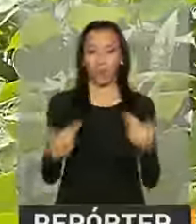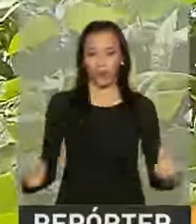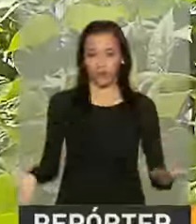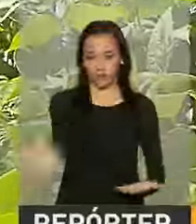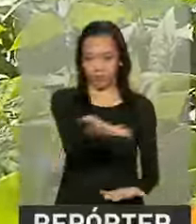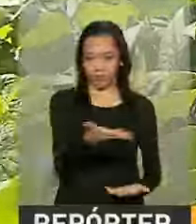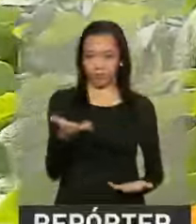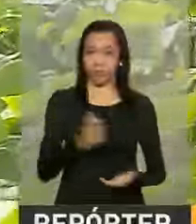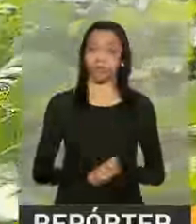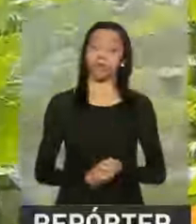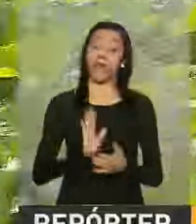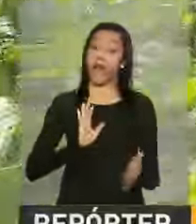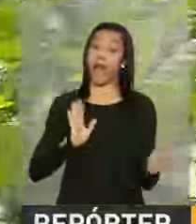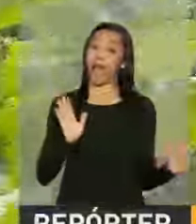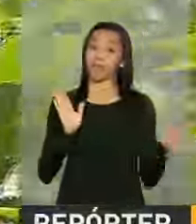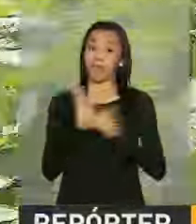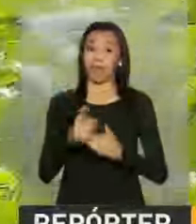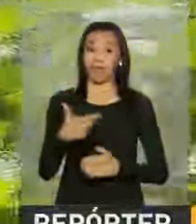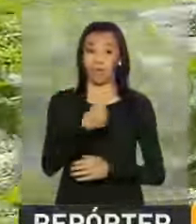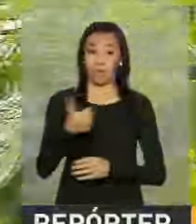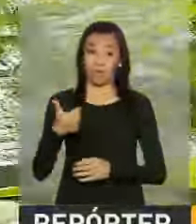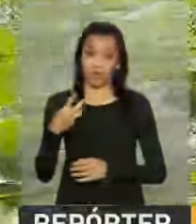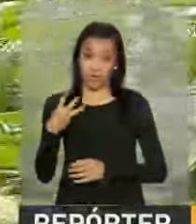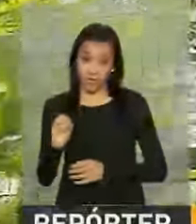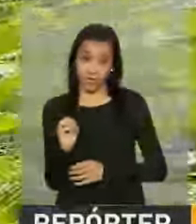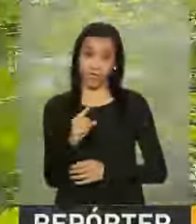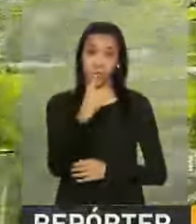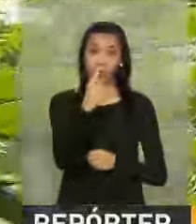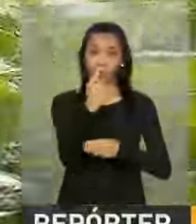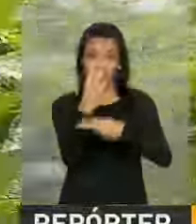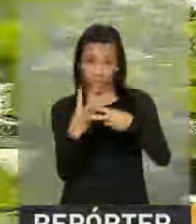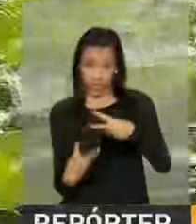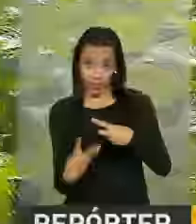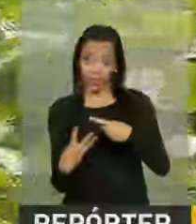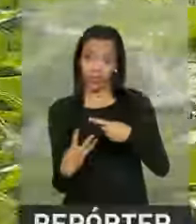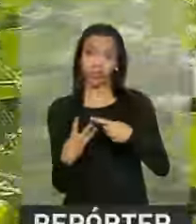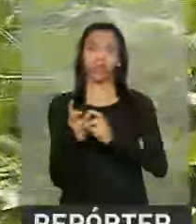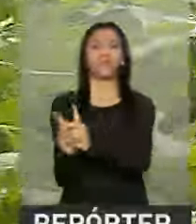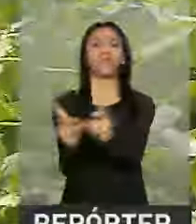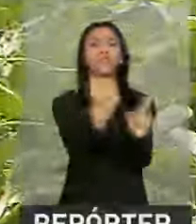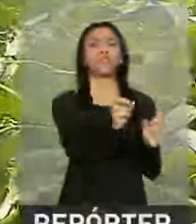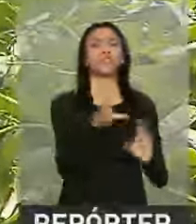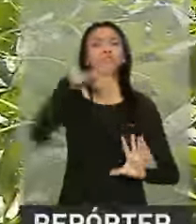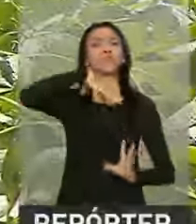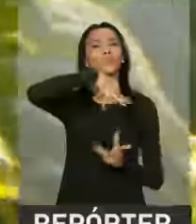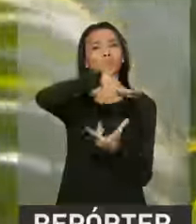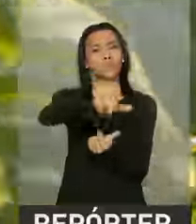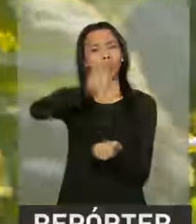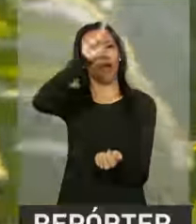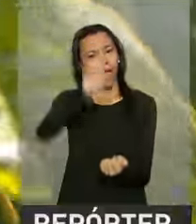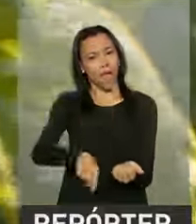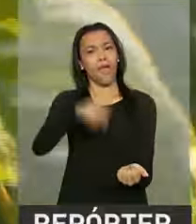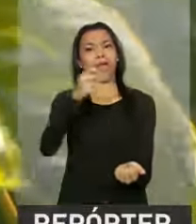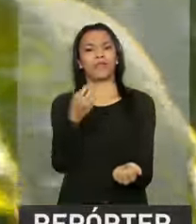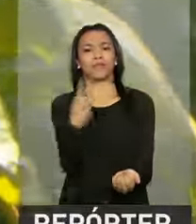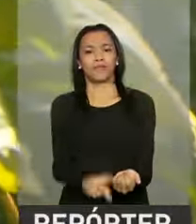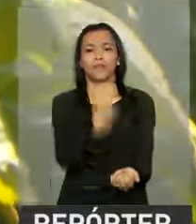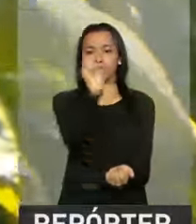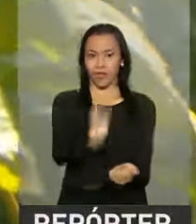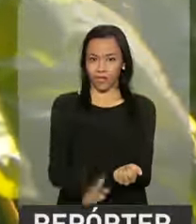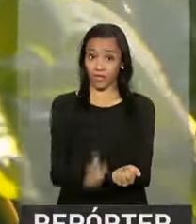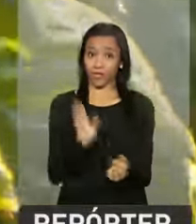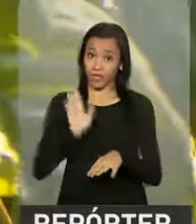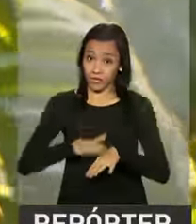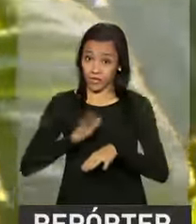Até 2030, um terço dos produtos agrícolas comercializados no mundo devem ser brasileiros, de acordo com projeção